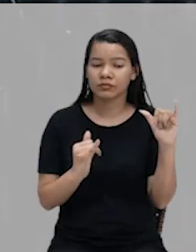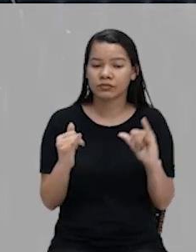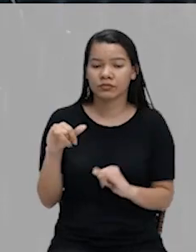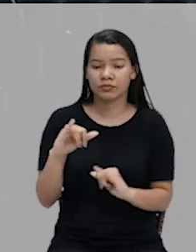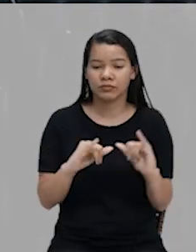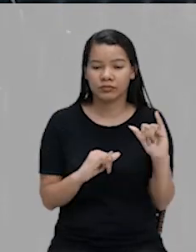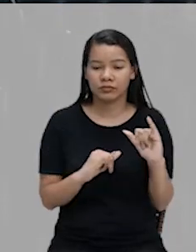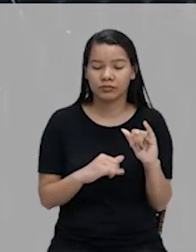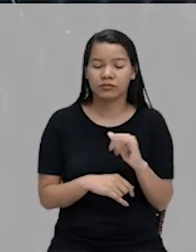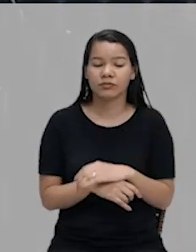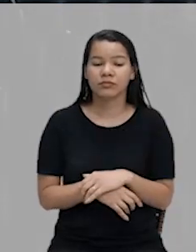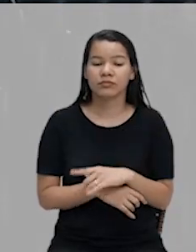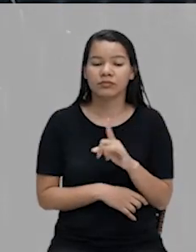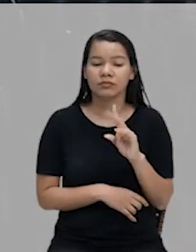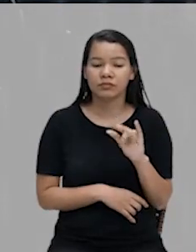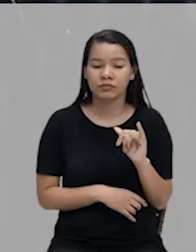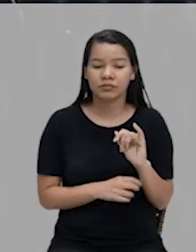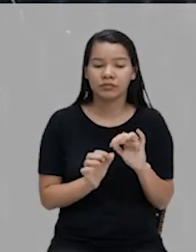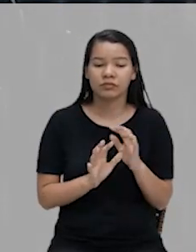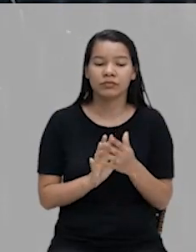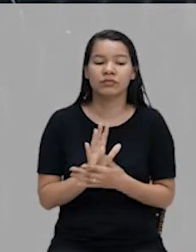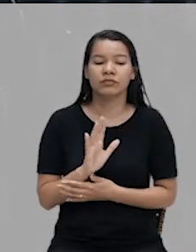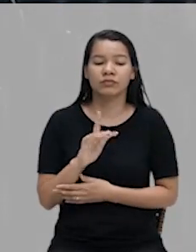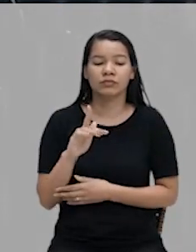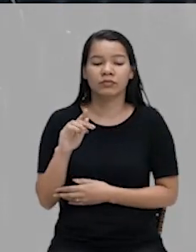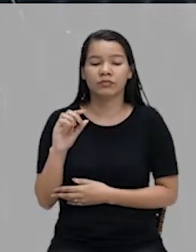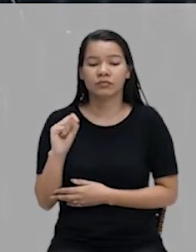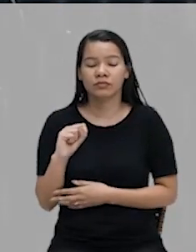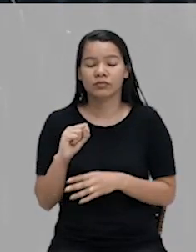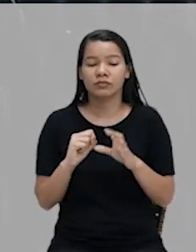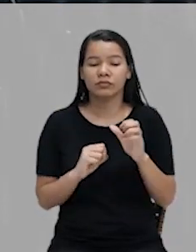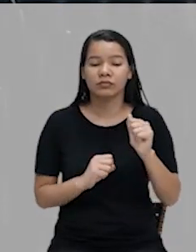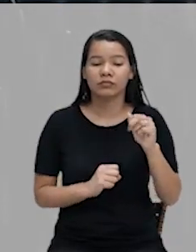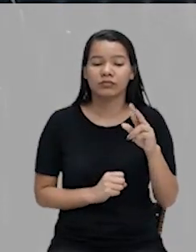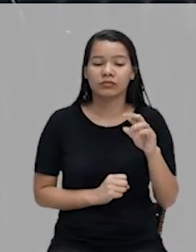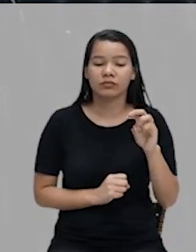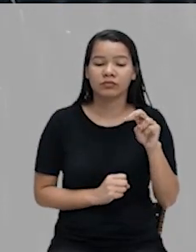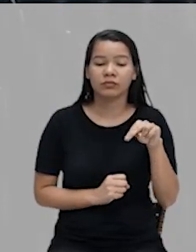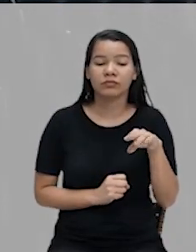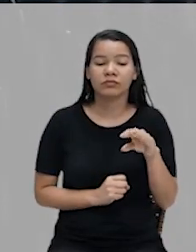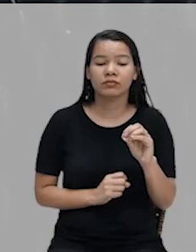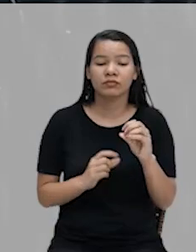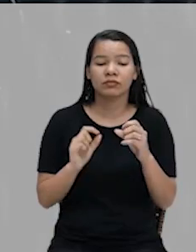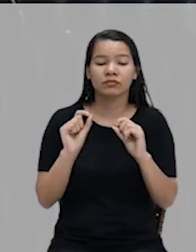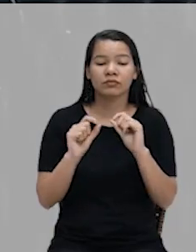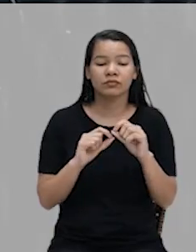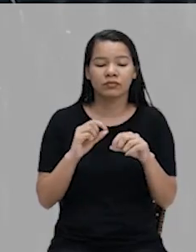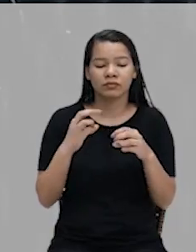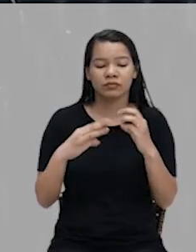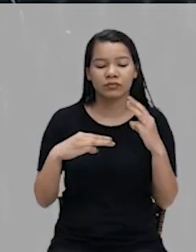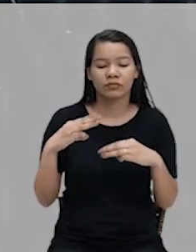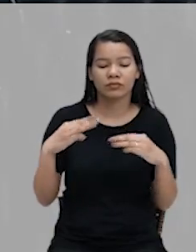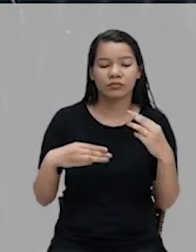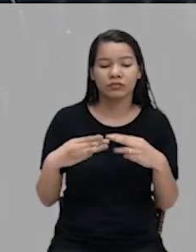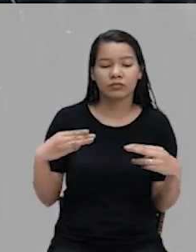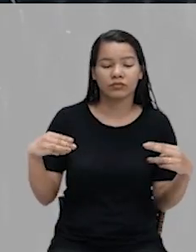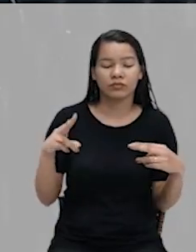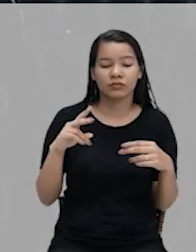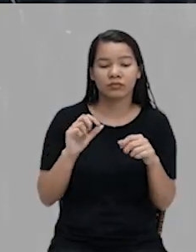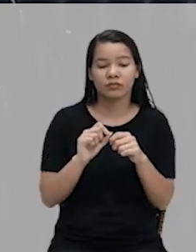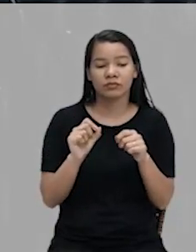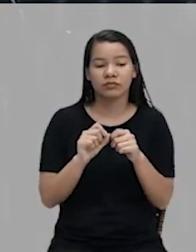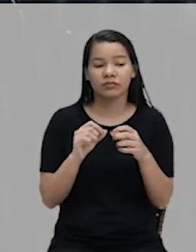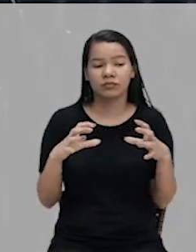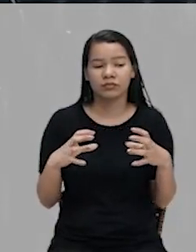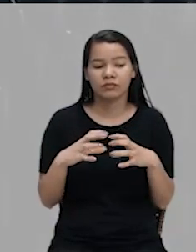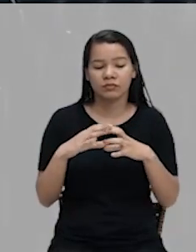gerar gás carbônico, que vai ficar preso na massa do pão, levando essa massa a inchar, certo?